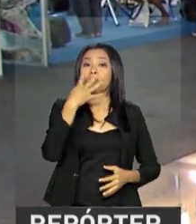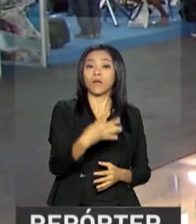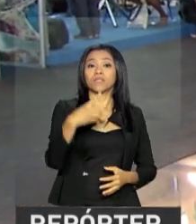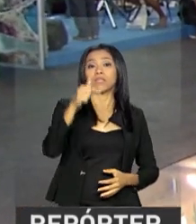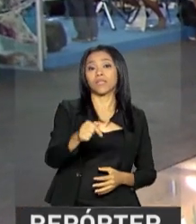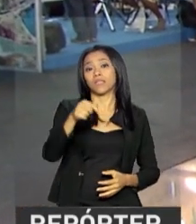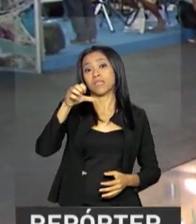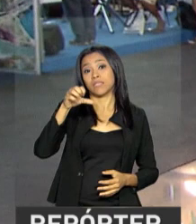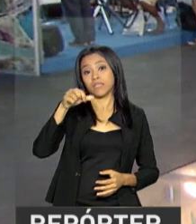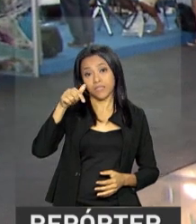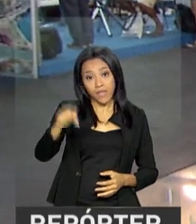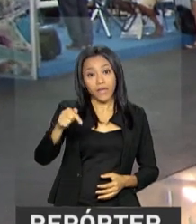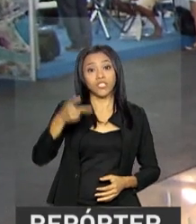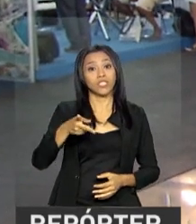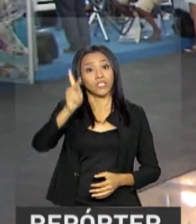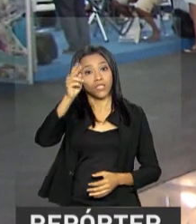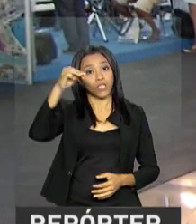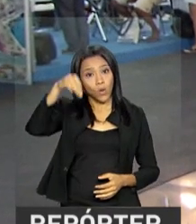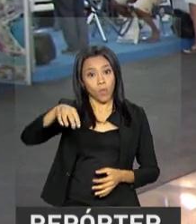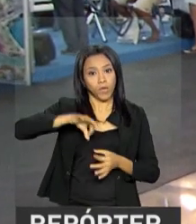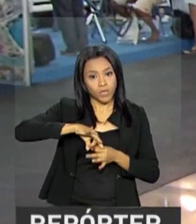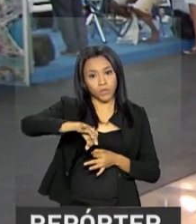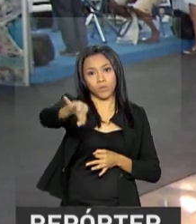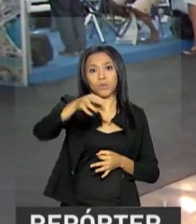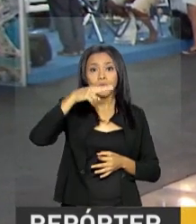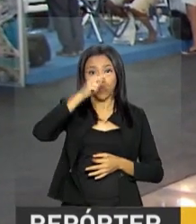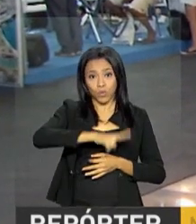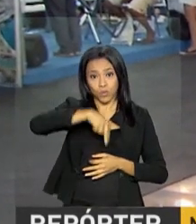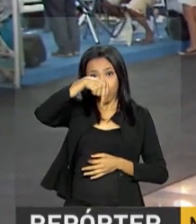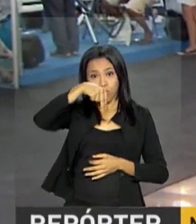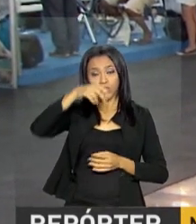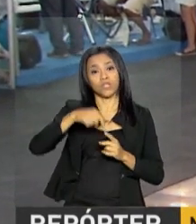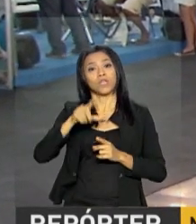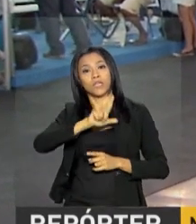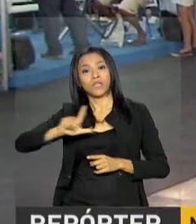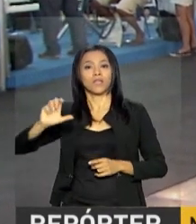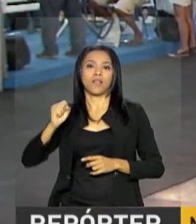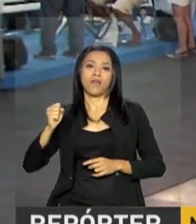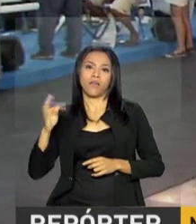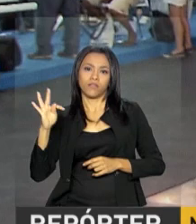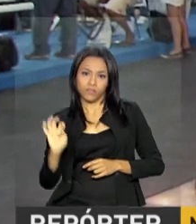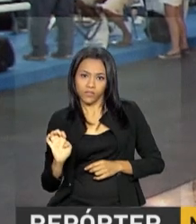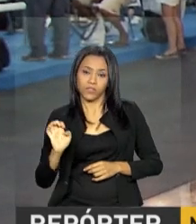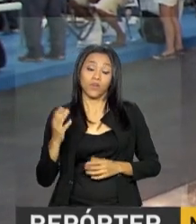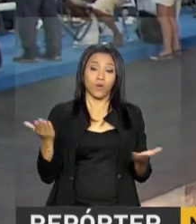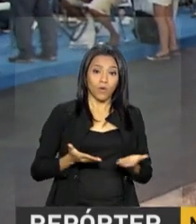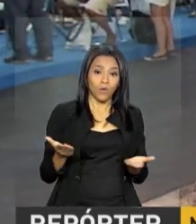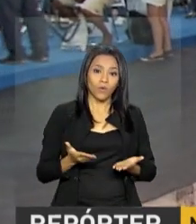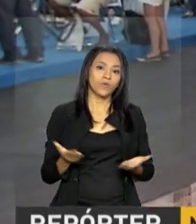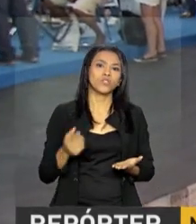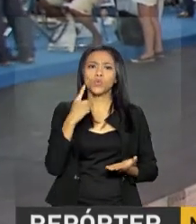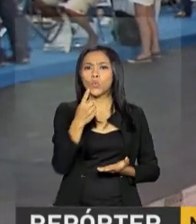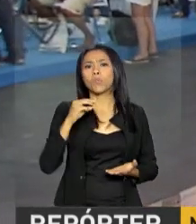477 quilômetros de transposição dos eixos norte e leste. Hoje, cerca de 1 milhão de pessoas de